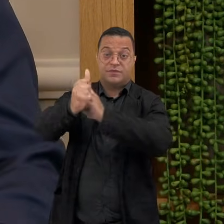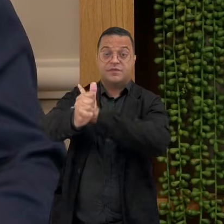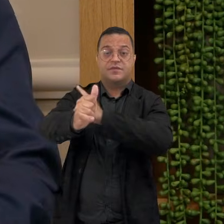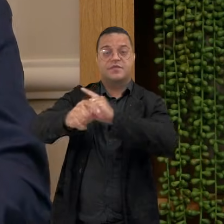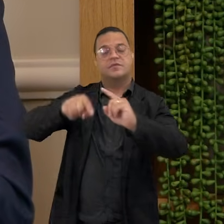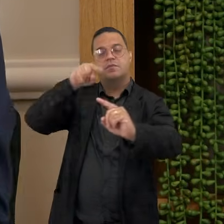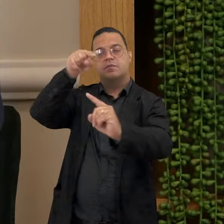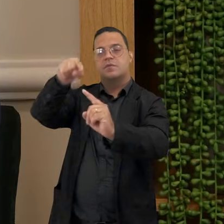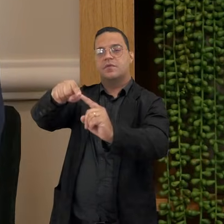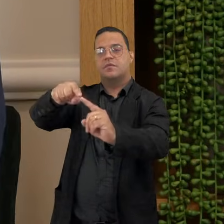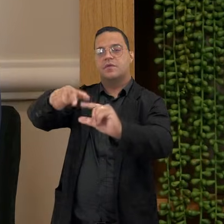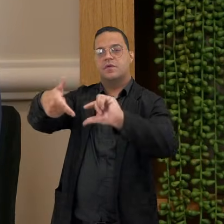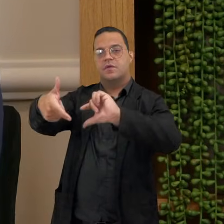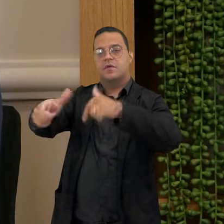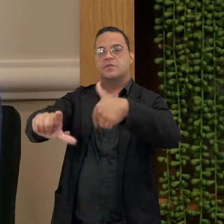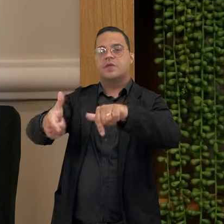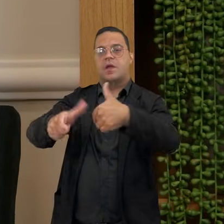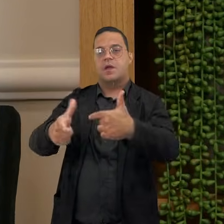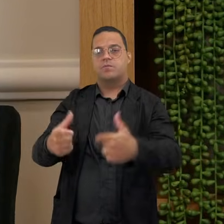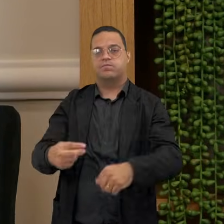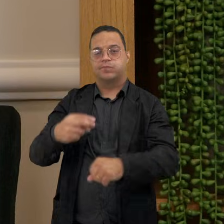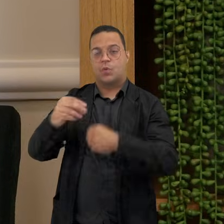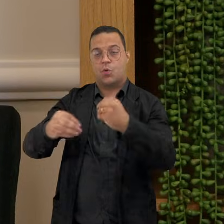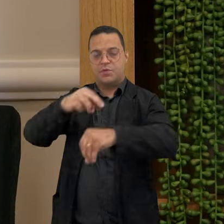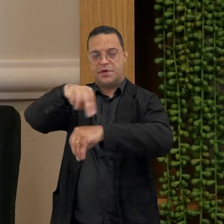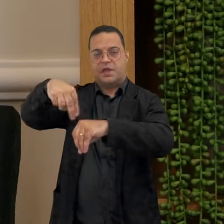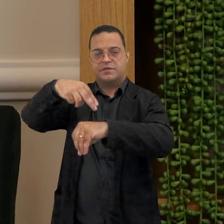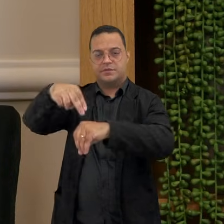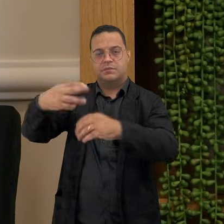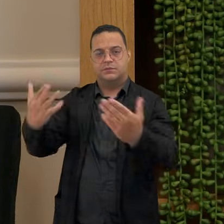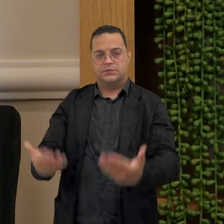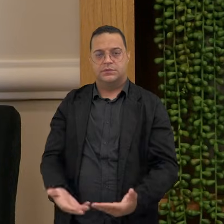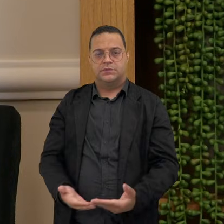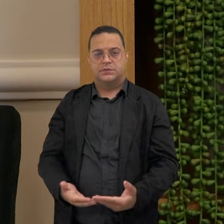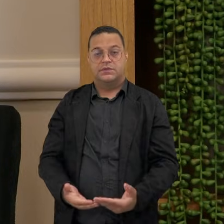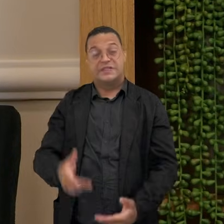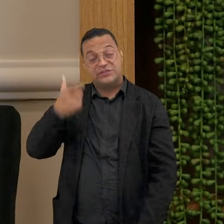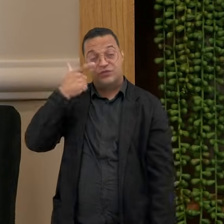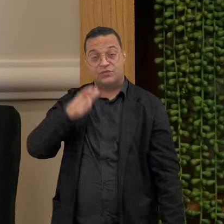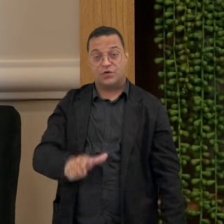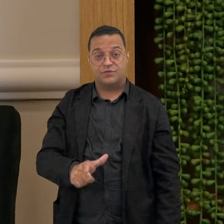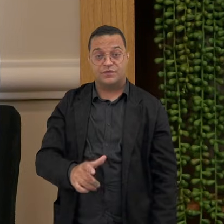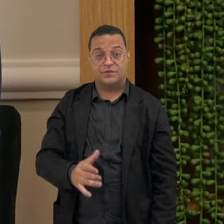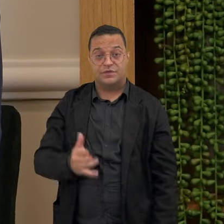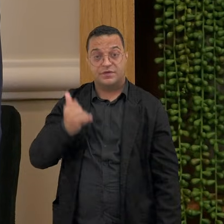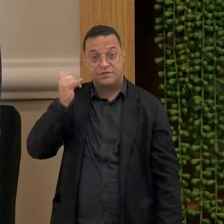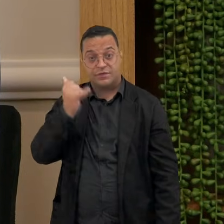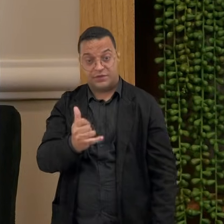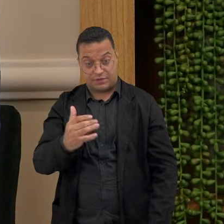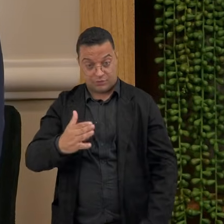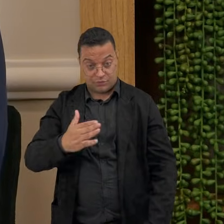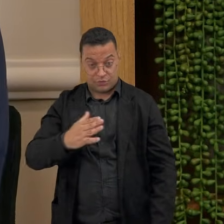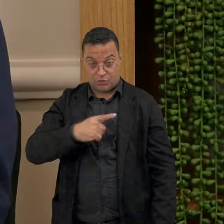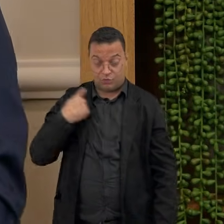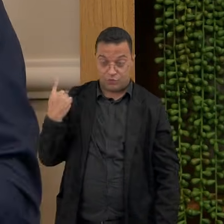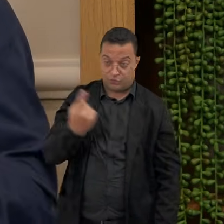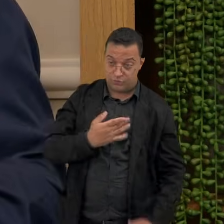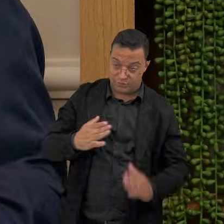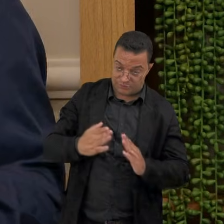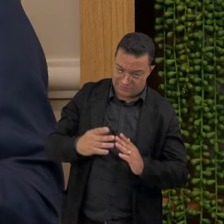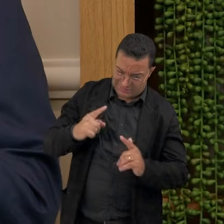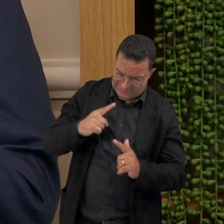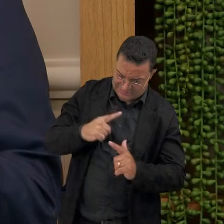nação e repetimos aqui mais uma vez, dizendo que nós, como Igreja do Senhor, não temos